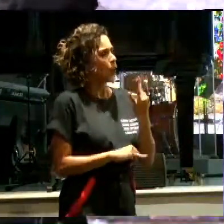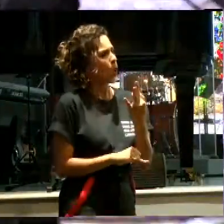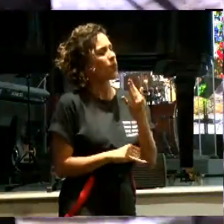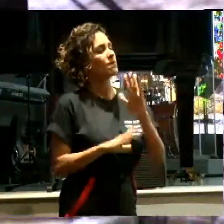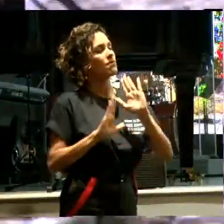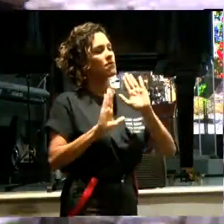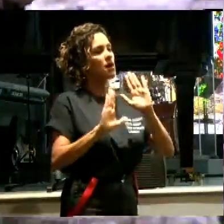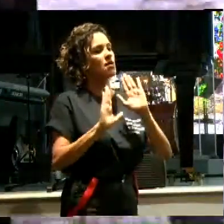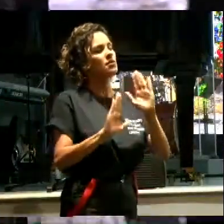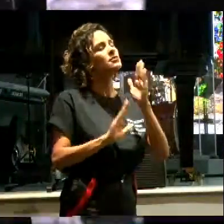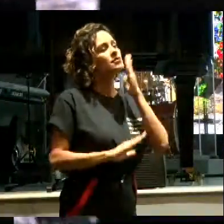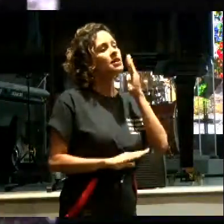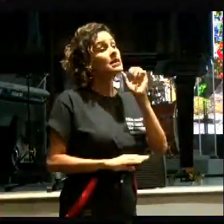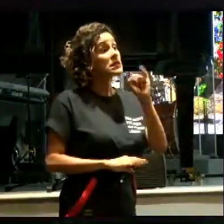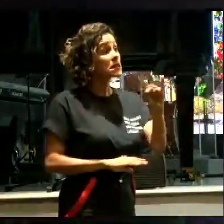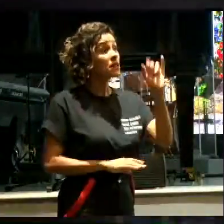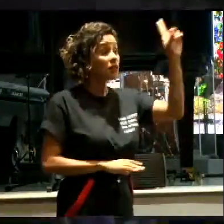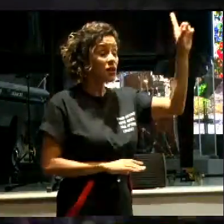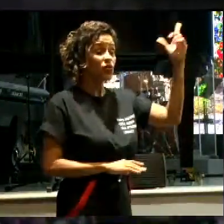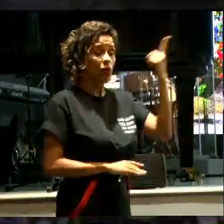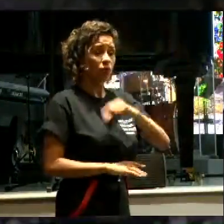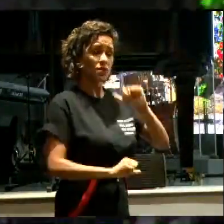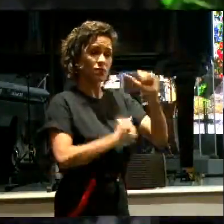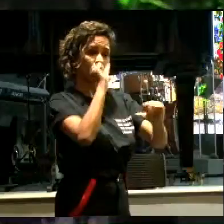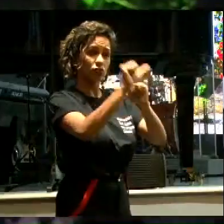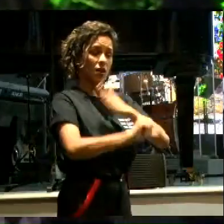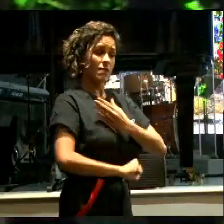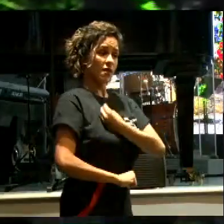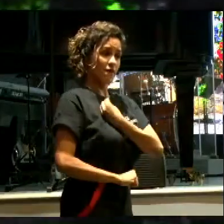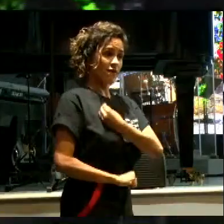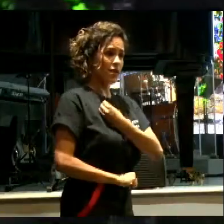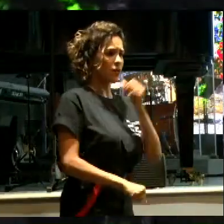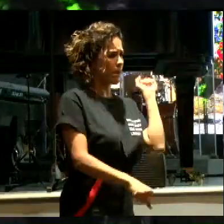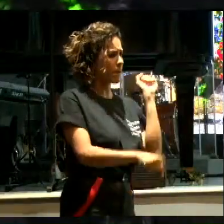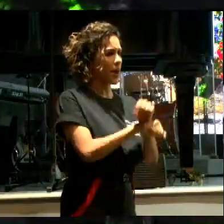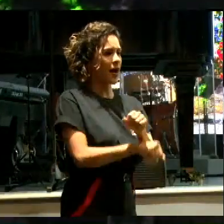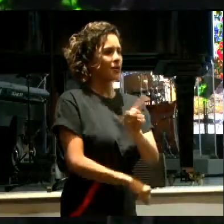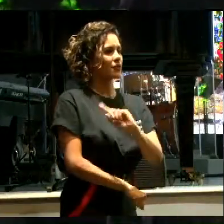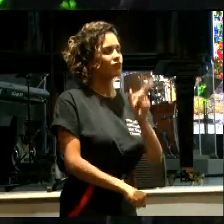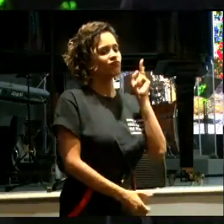conseguir, nada vai pagar. Nada.